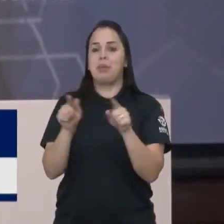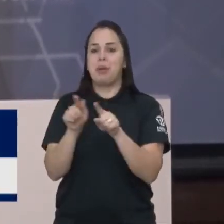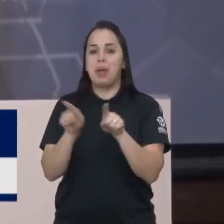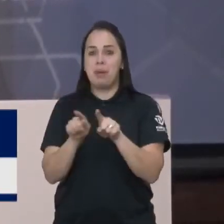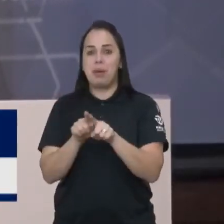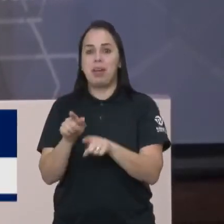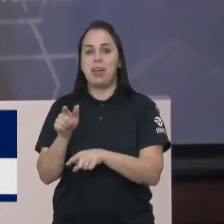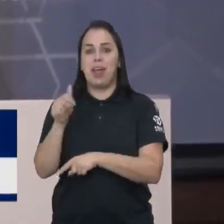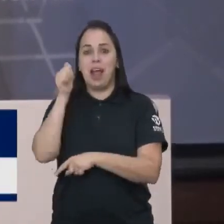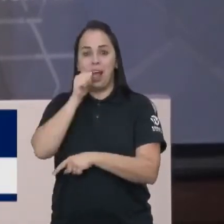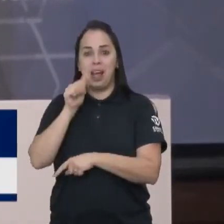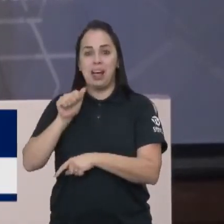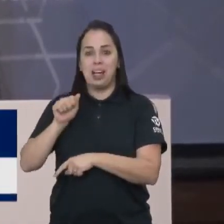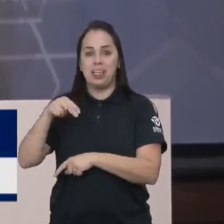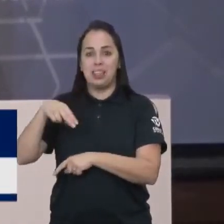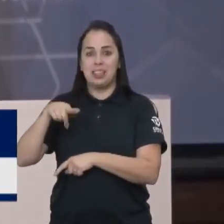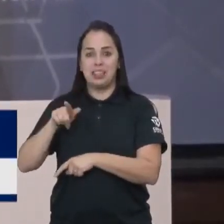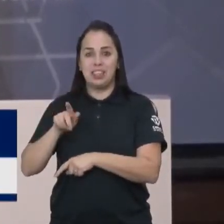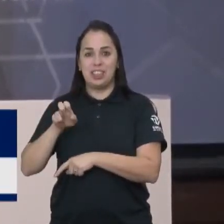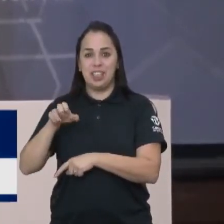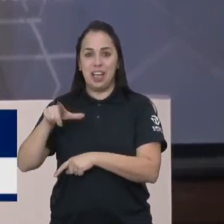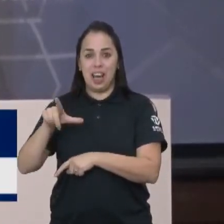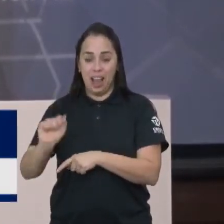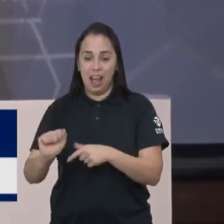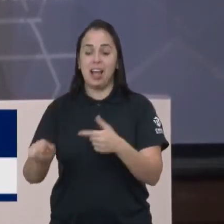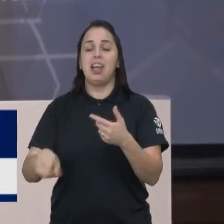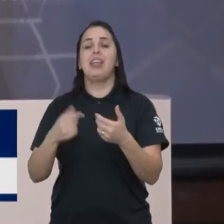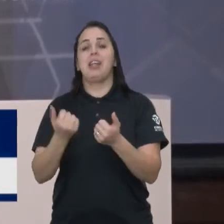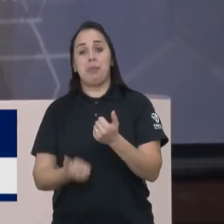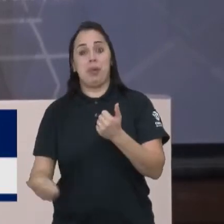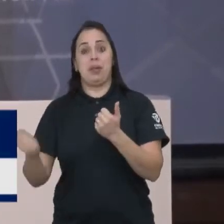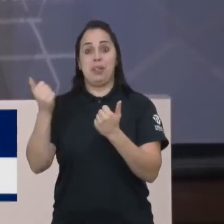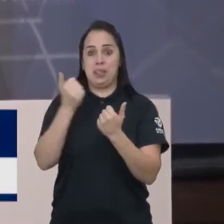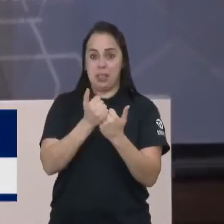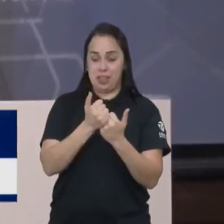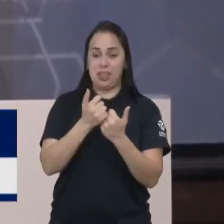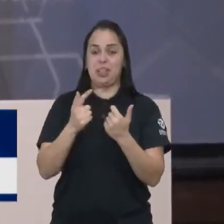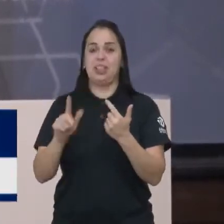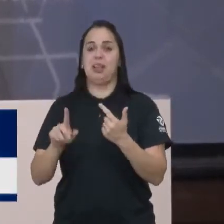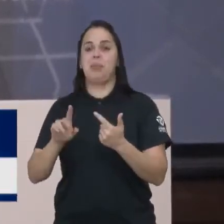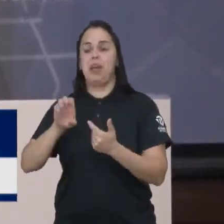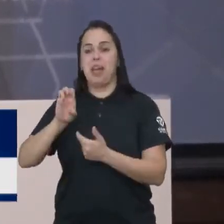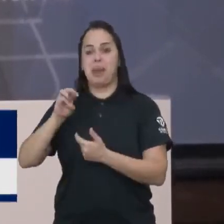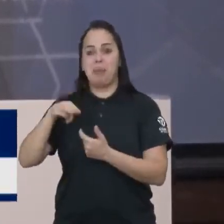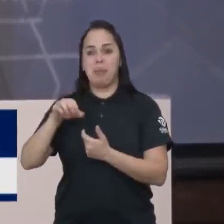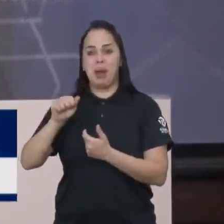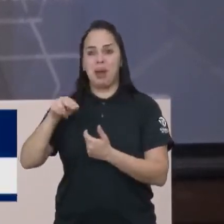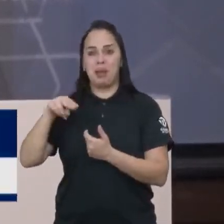segundo mandato. Finalmente, Eduardo Cury, também detentor de um justo